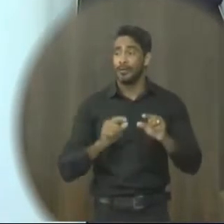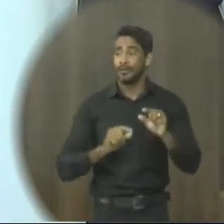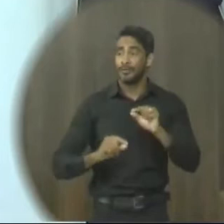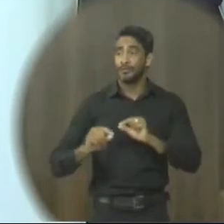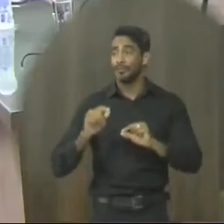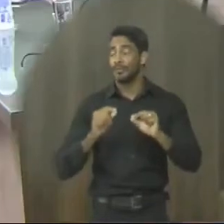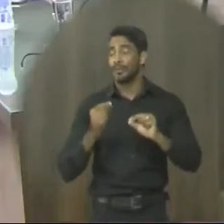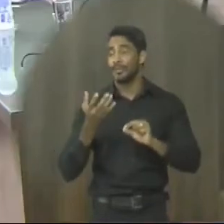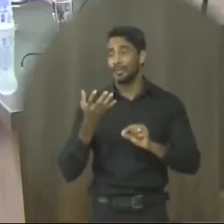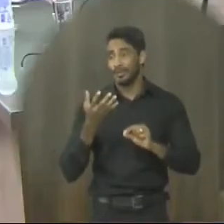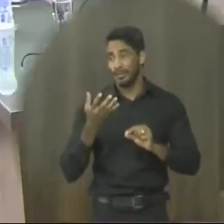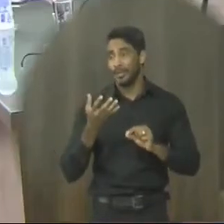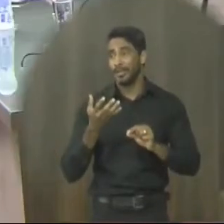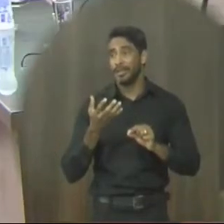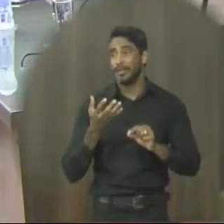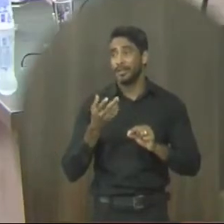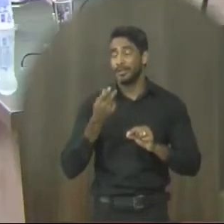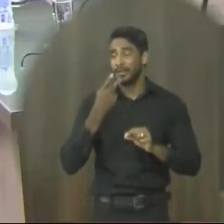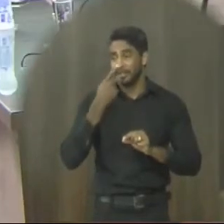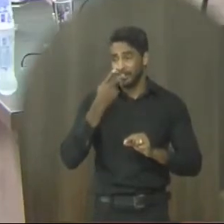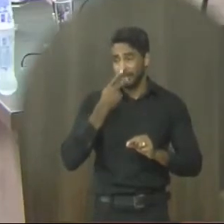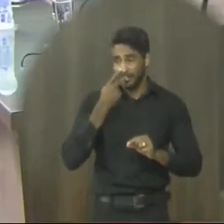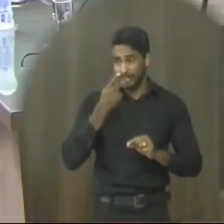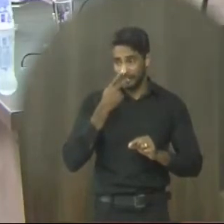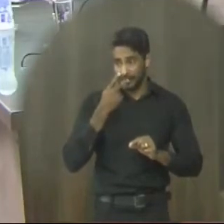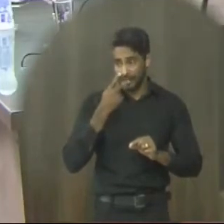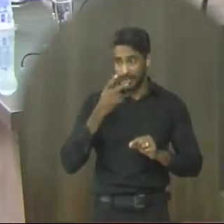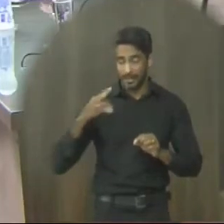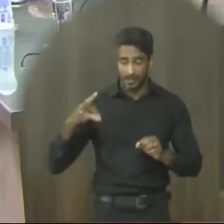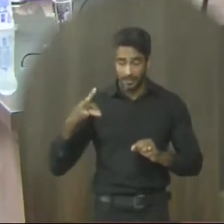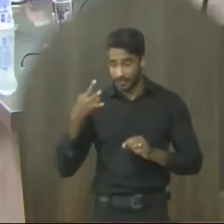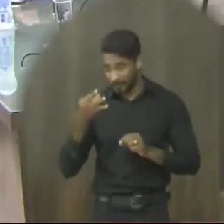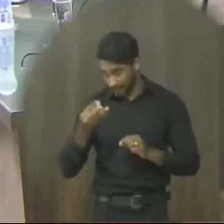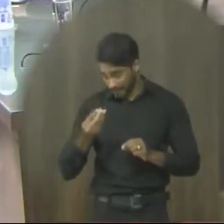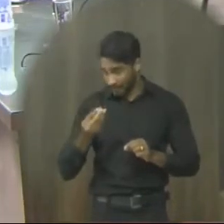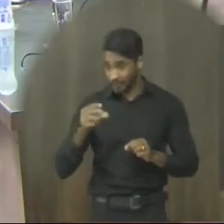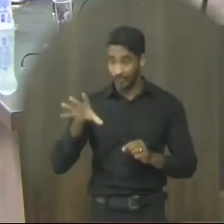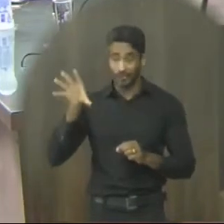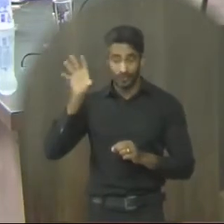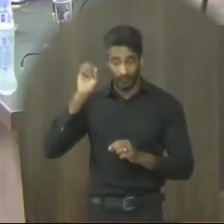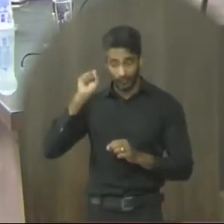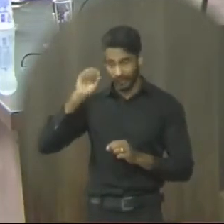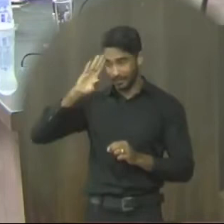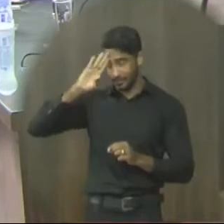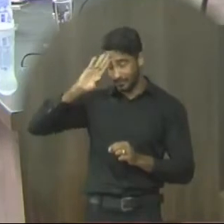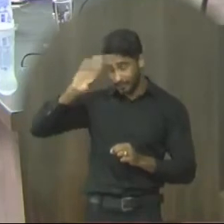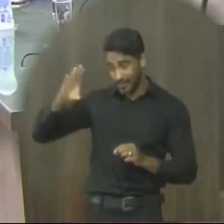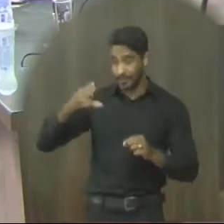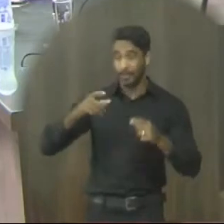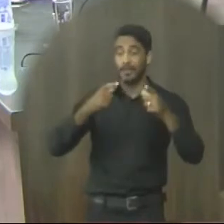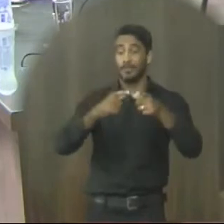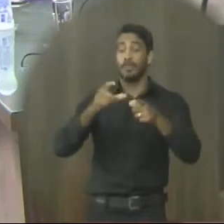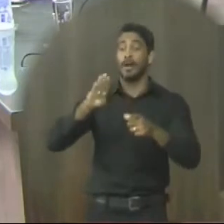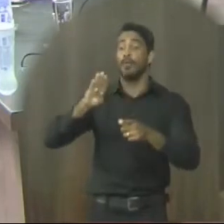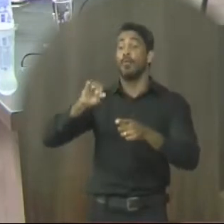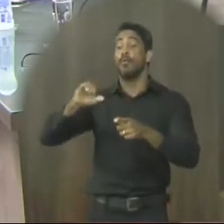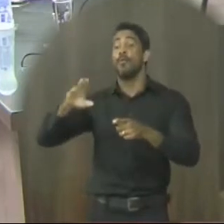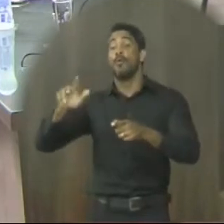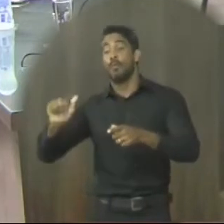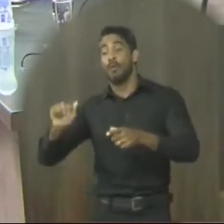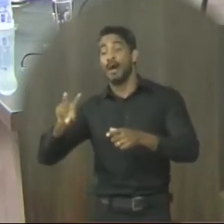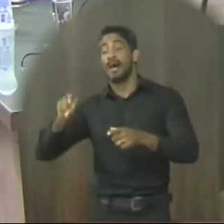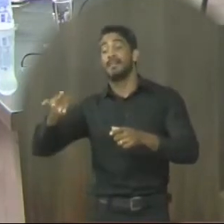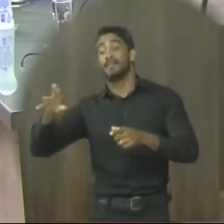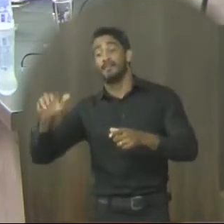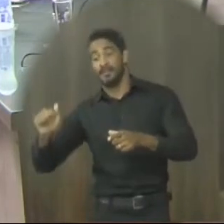que o senhor falasse aí para todos ouvirem, principalmente para os bairros Boa Vista e São Lucas,